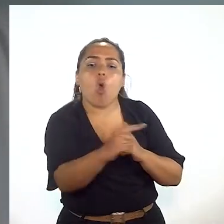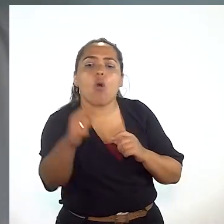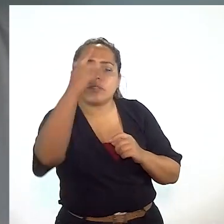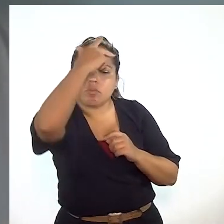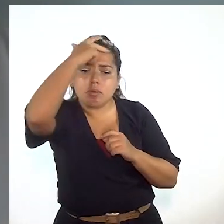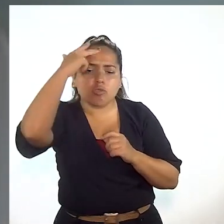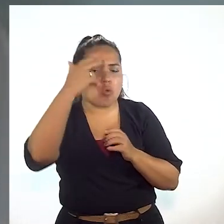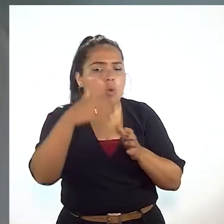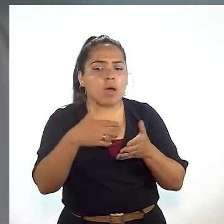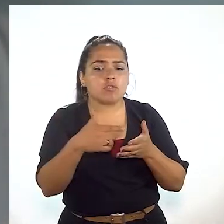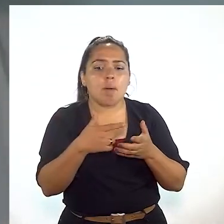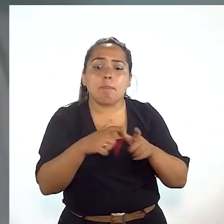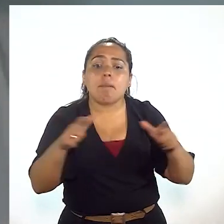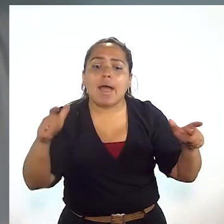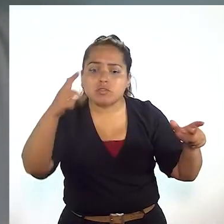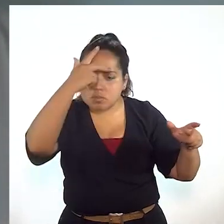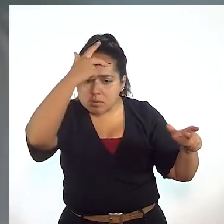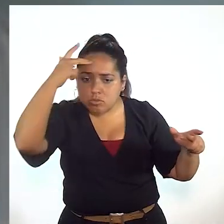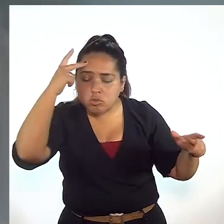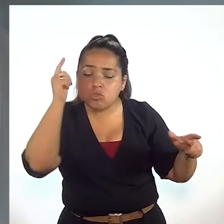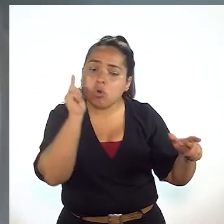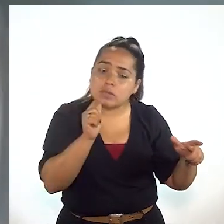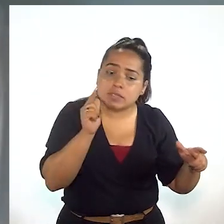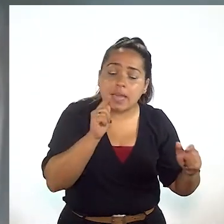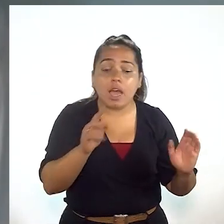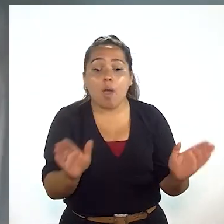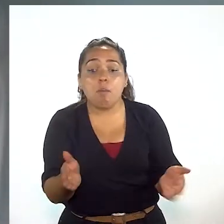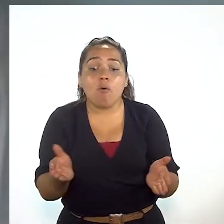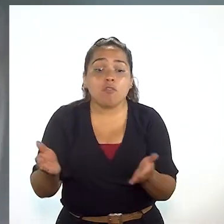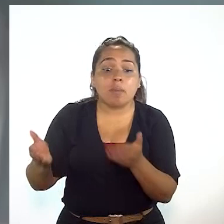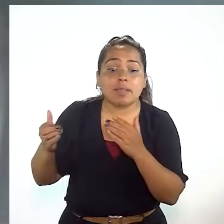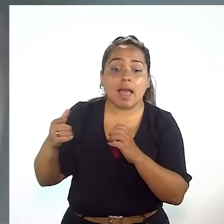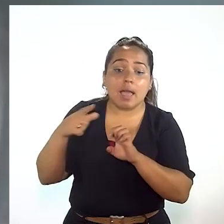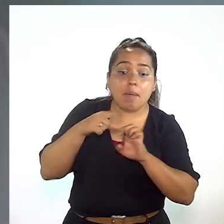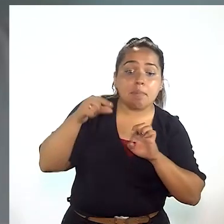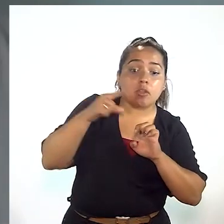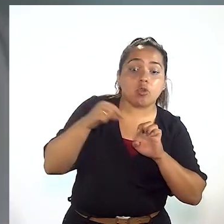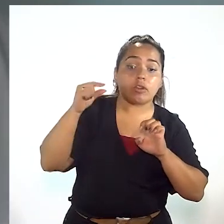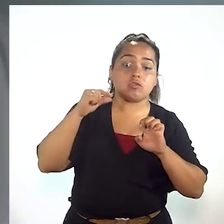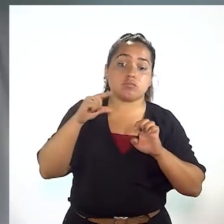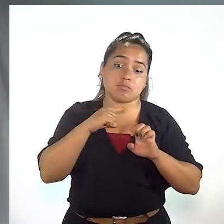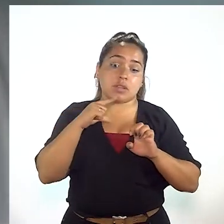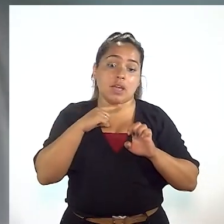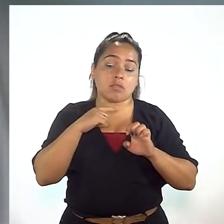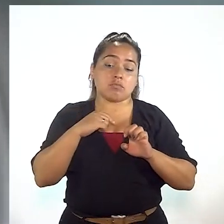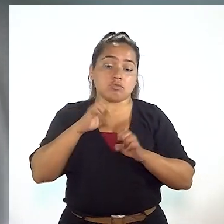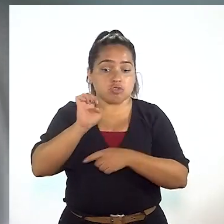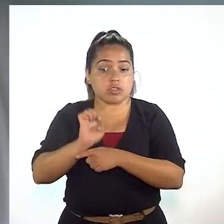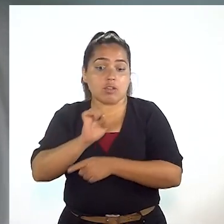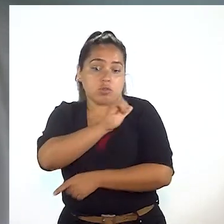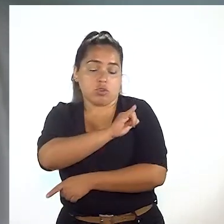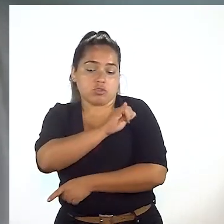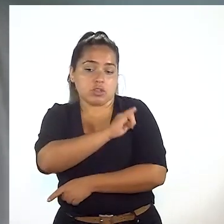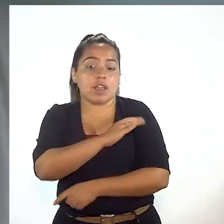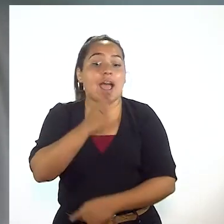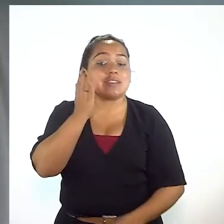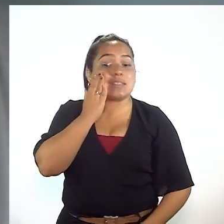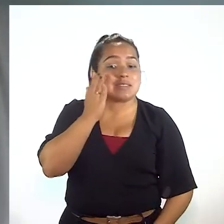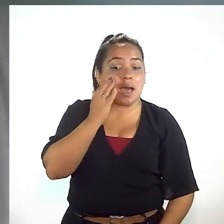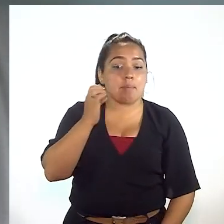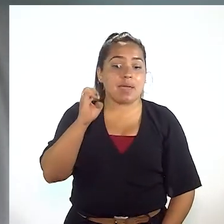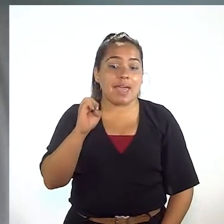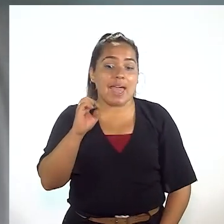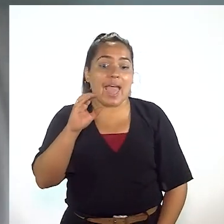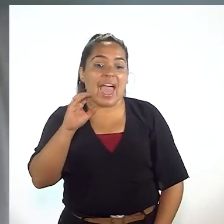de que maneira a gente pode trazer mais gente para movimentar essa questão dos negócios de impacto no Rio de Janeiro. A gente entende que